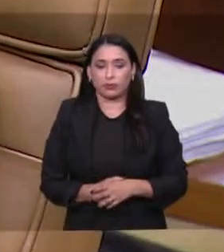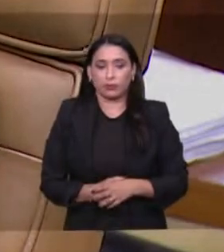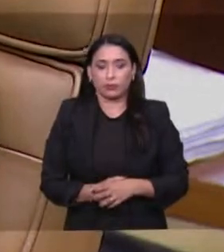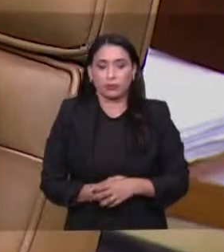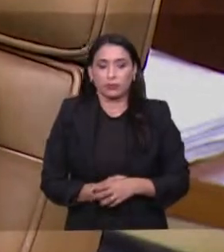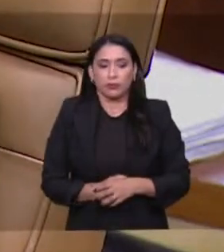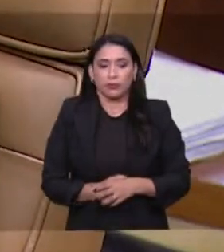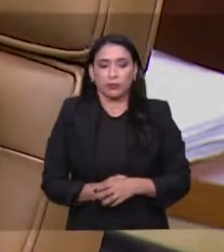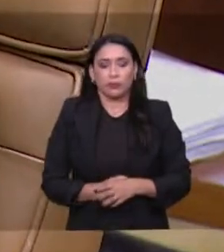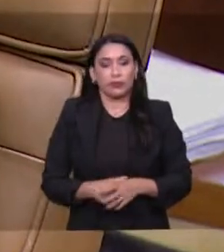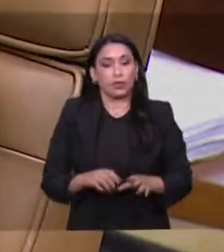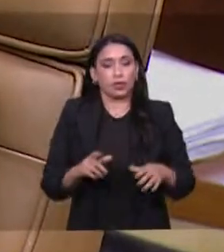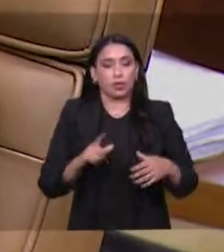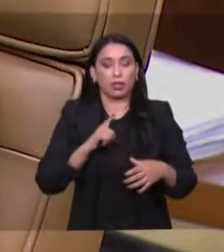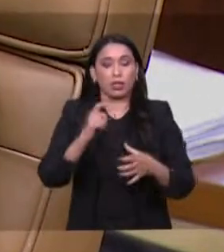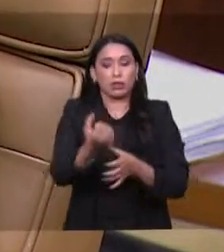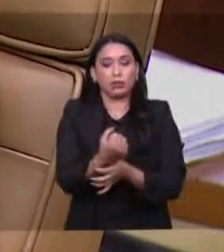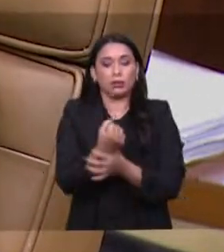Fica assegurado